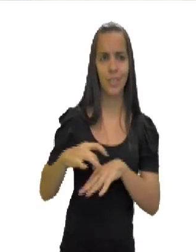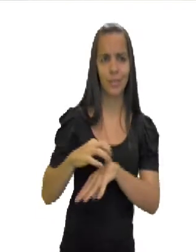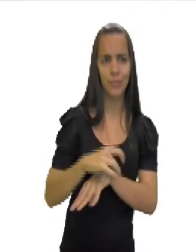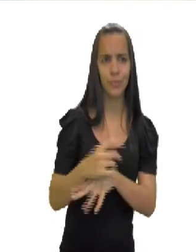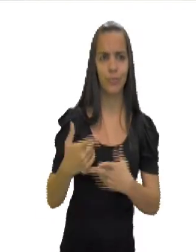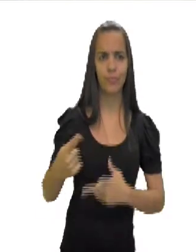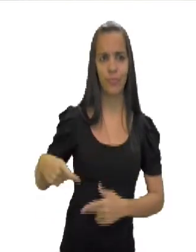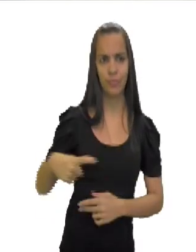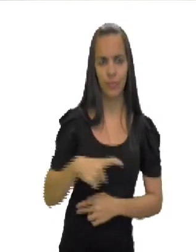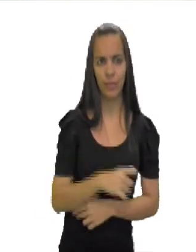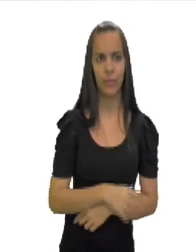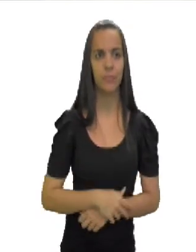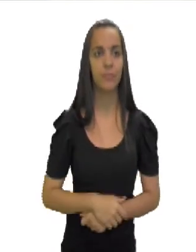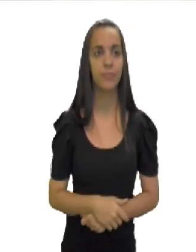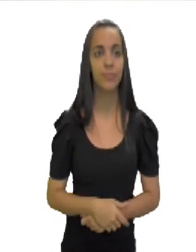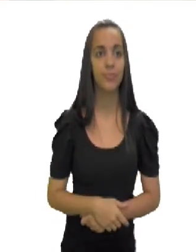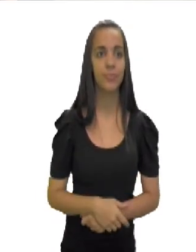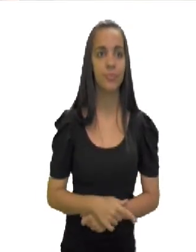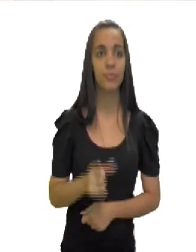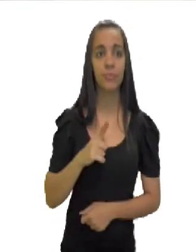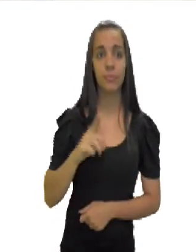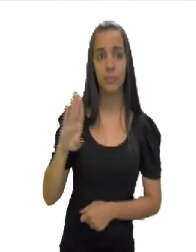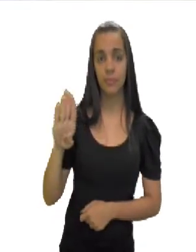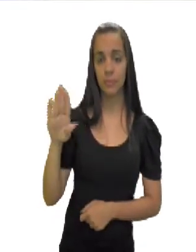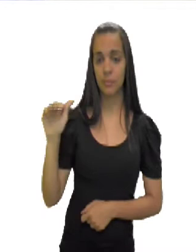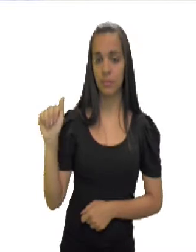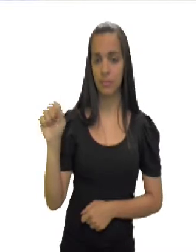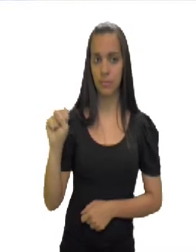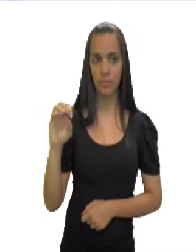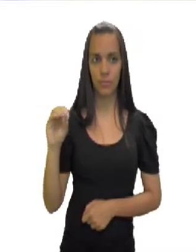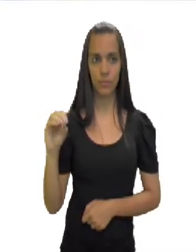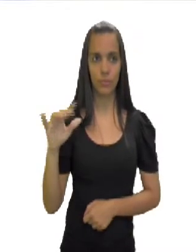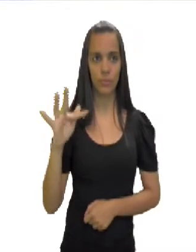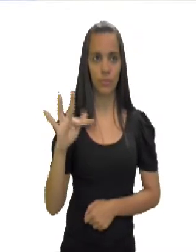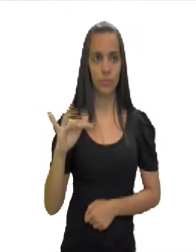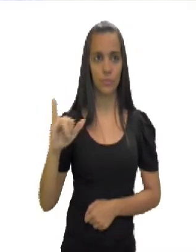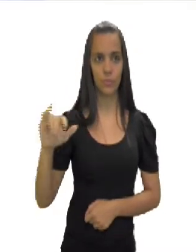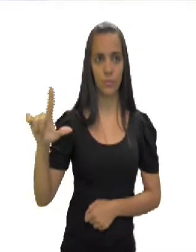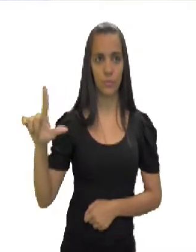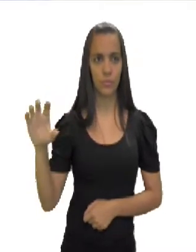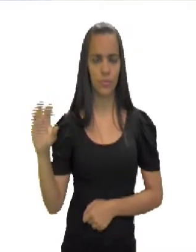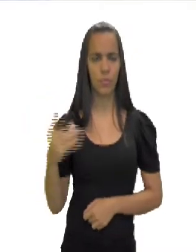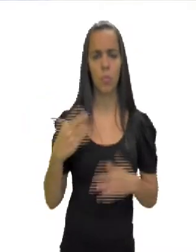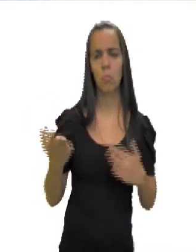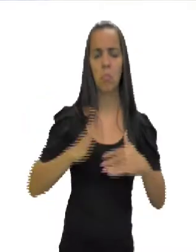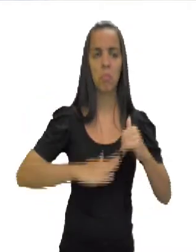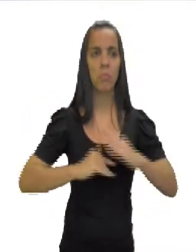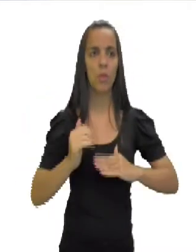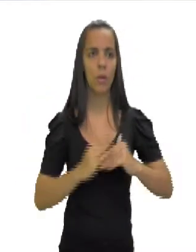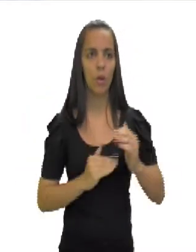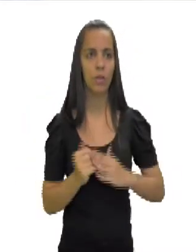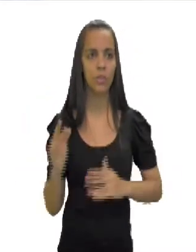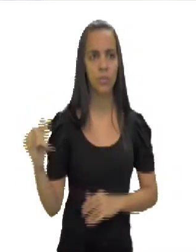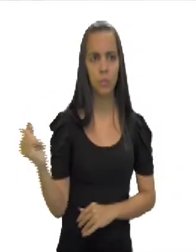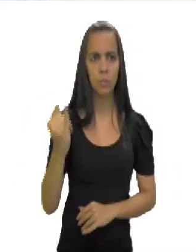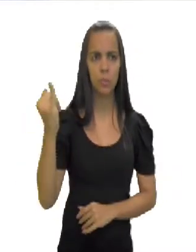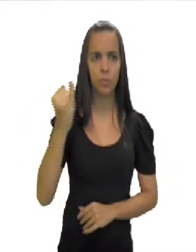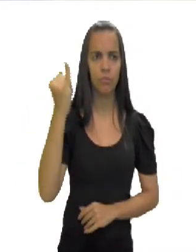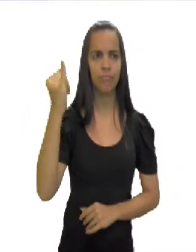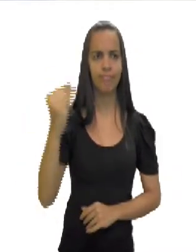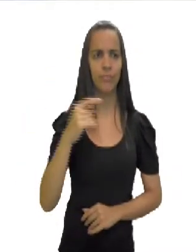exemplo. Temos também o basófilo. Qual que é a função dele? Eles são muito importantes